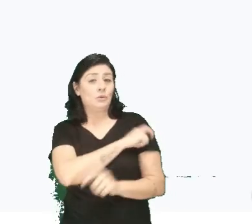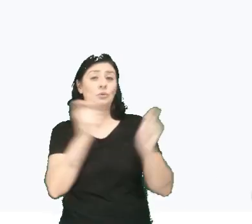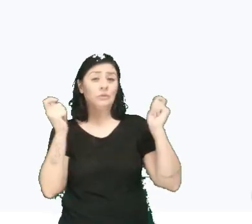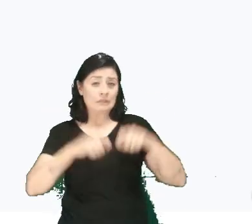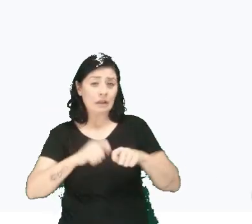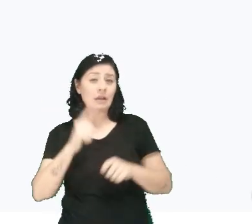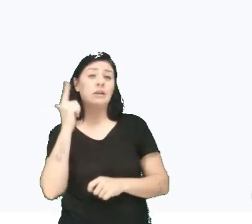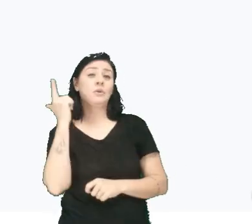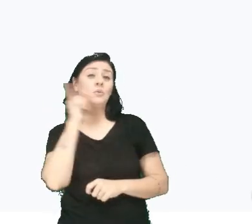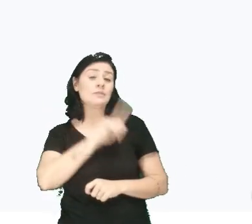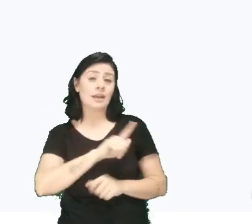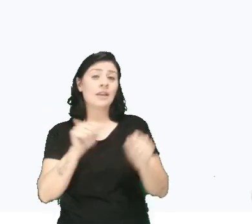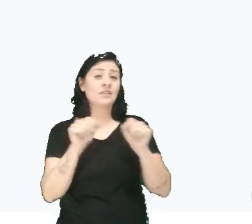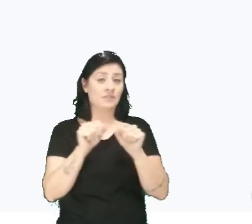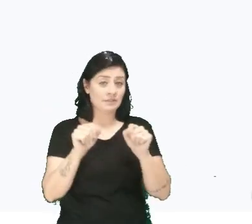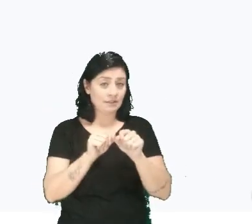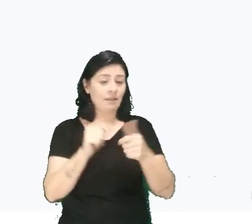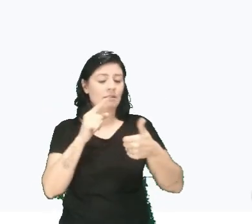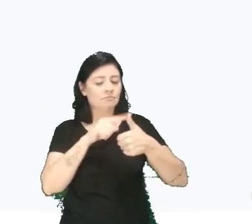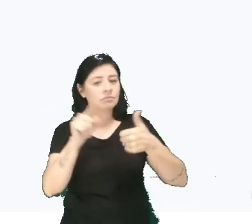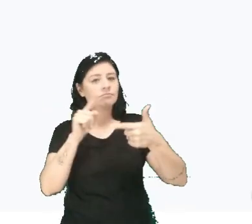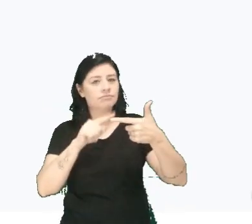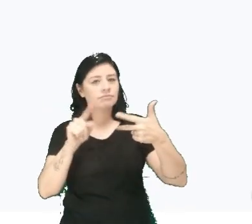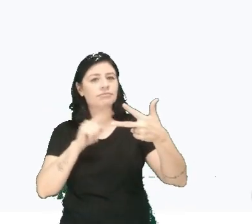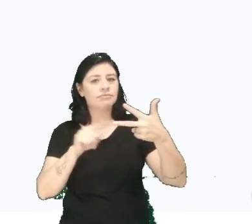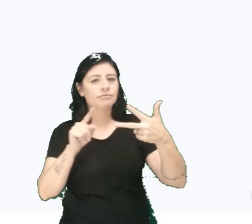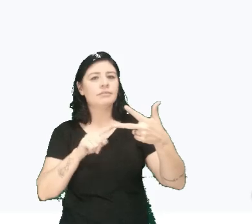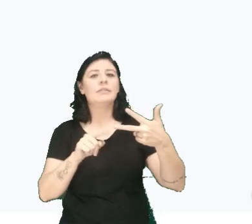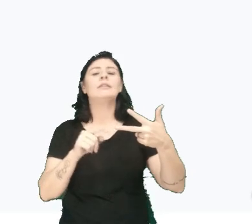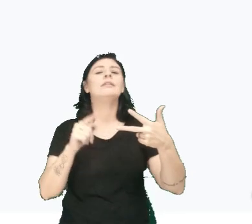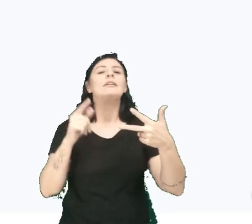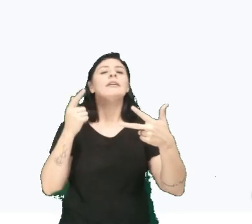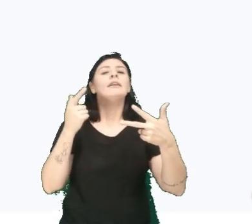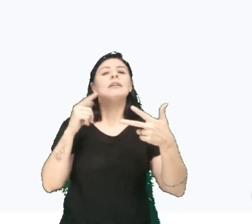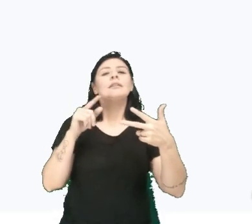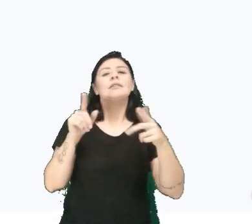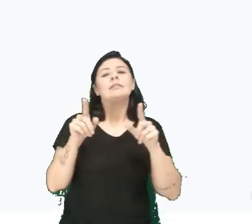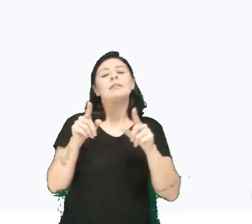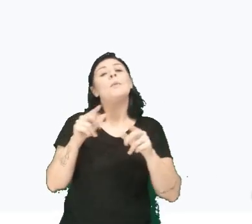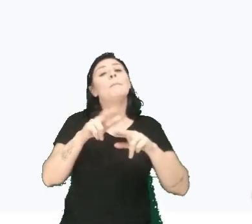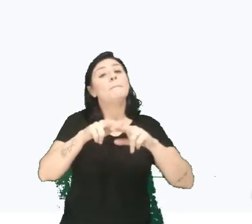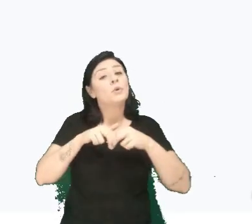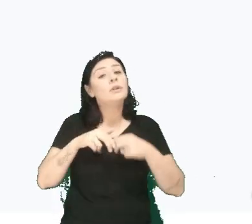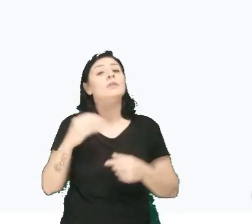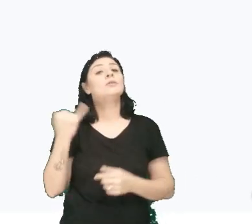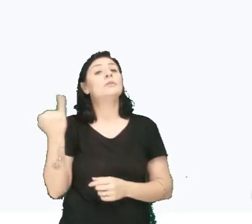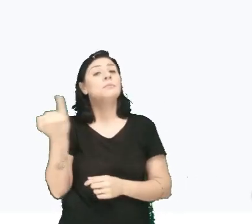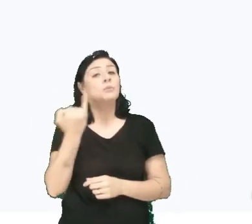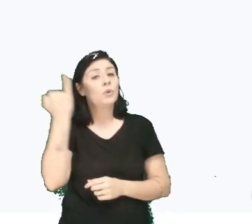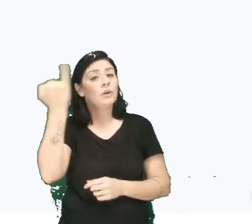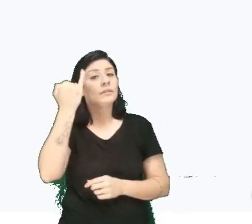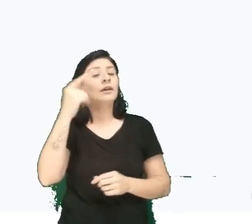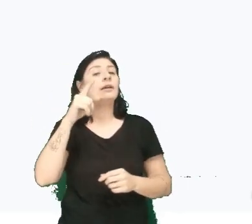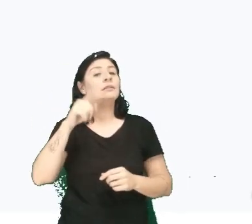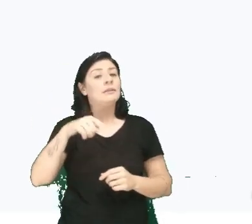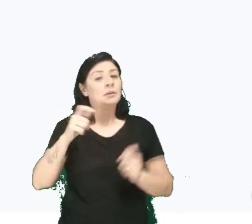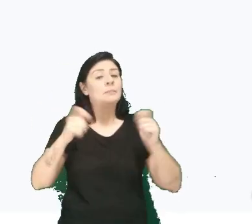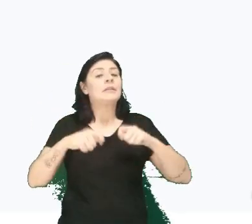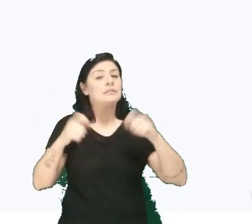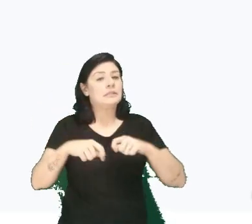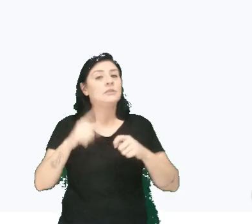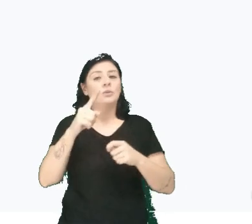suas características. Classifica figuras geométricas planas pelo número de lados. Então, por isso que eu falei que ele é baseado a